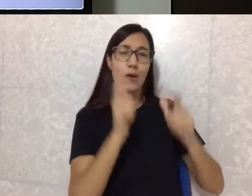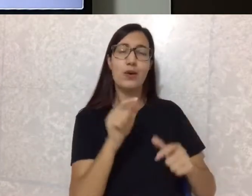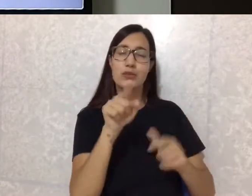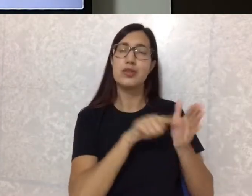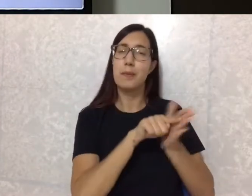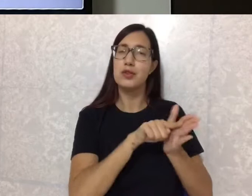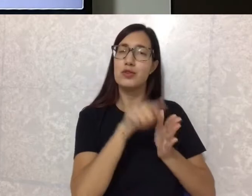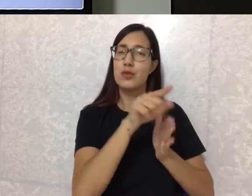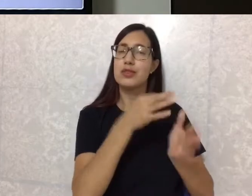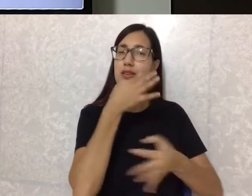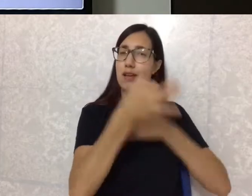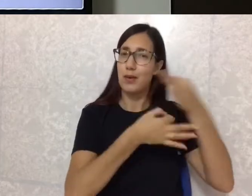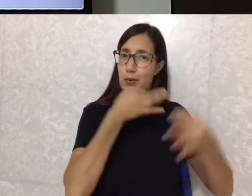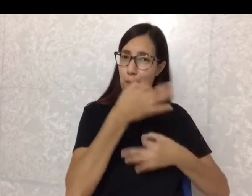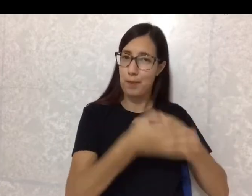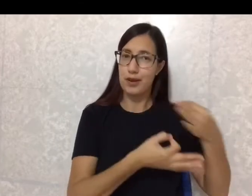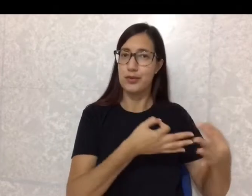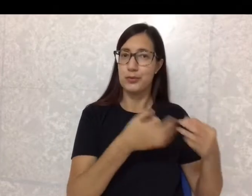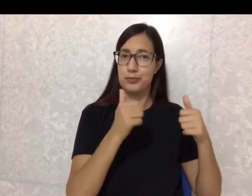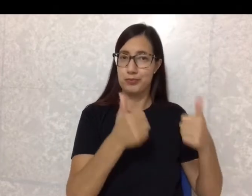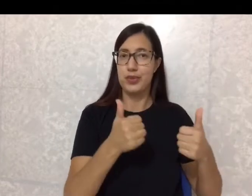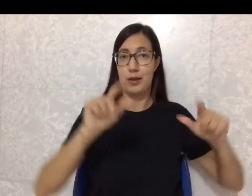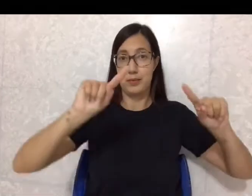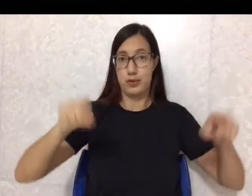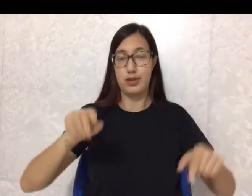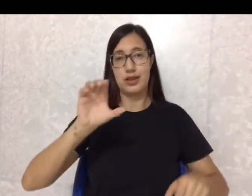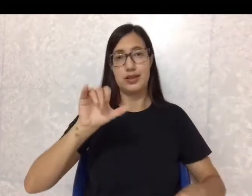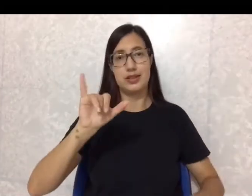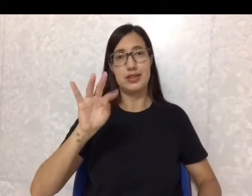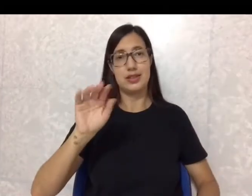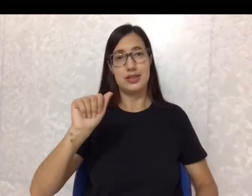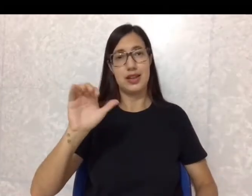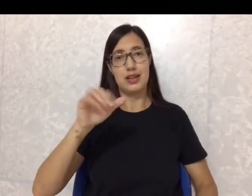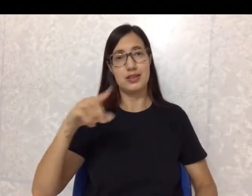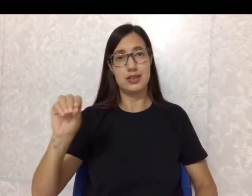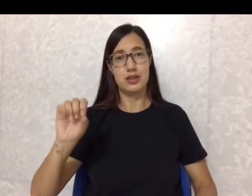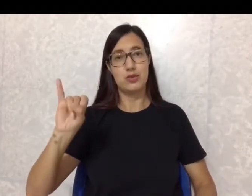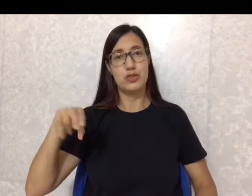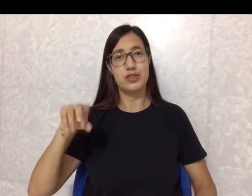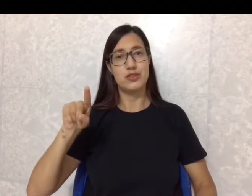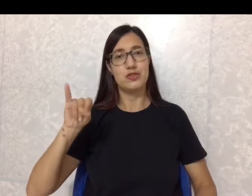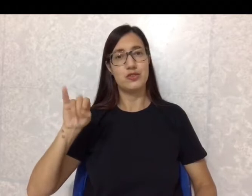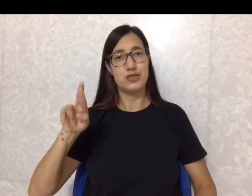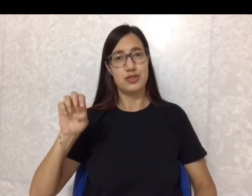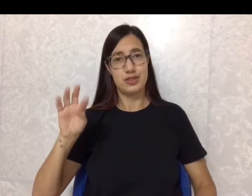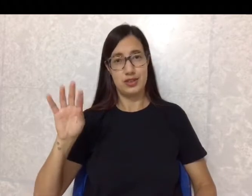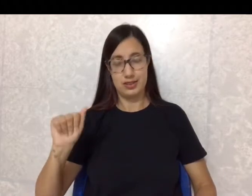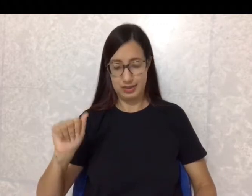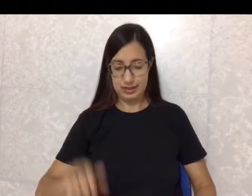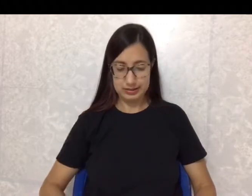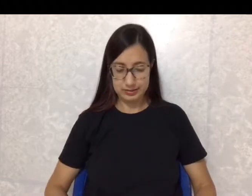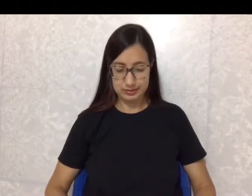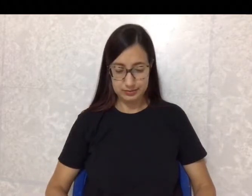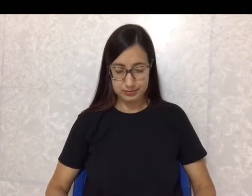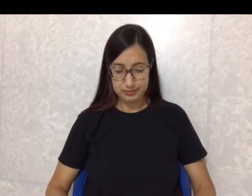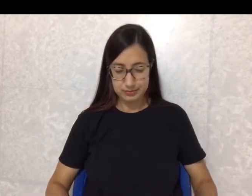coloca a citação indireta, tá? Bom, e um outro tipo de citação é a citação de citação, né, que se usa o recurso